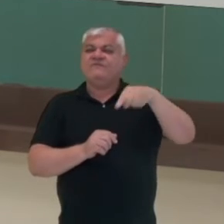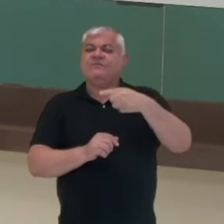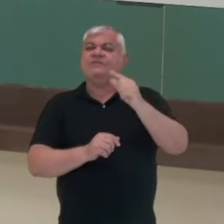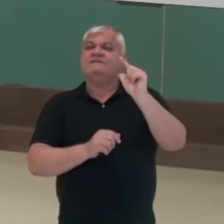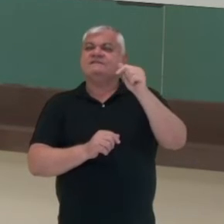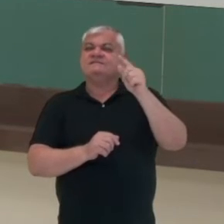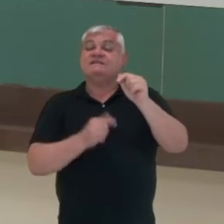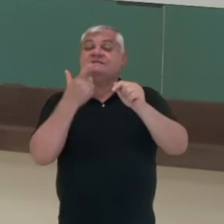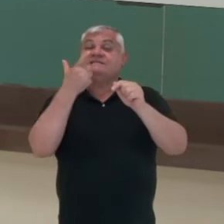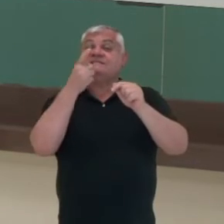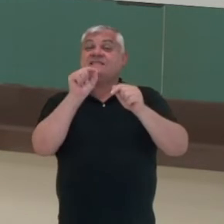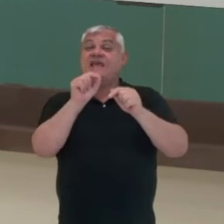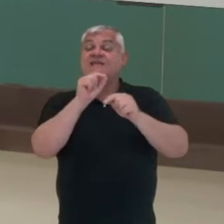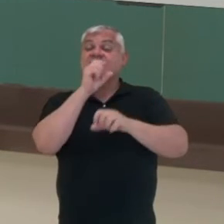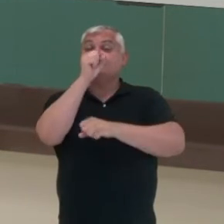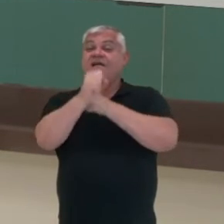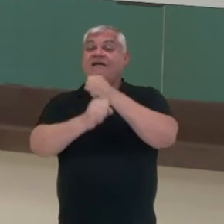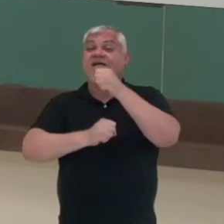14 milhões